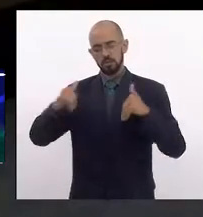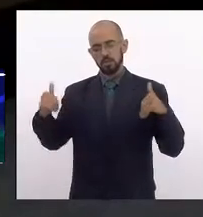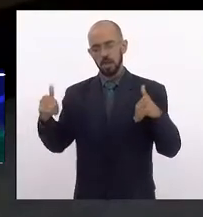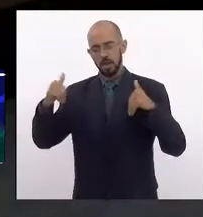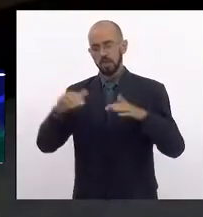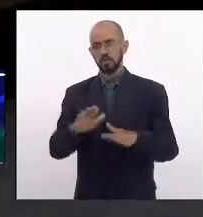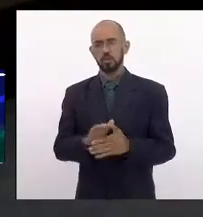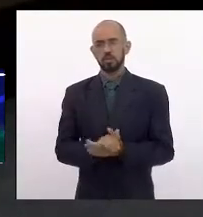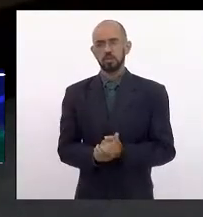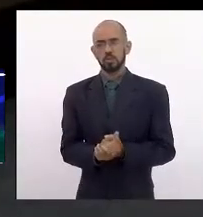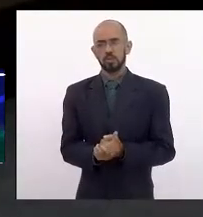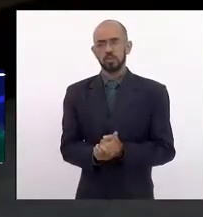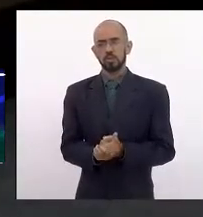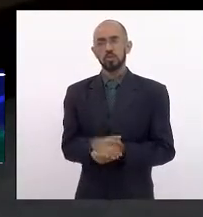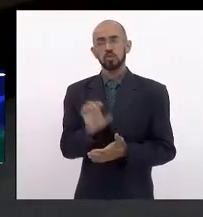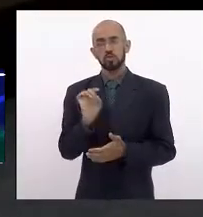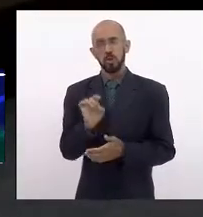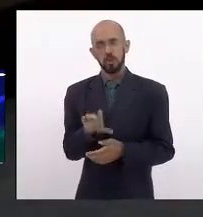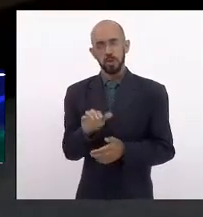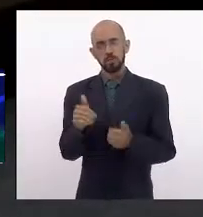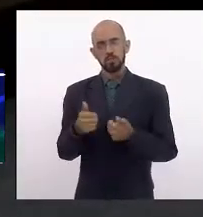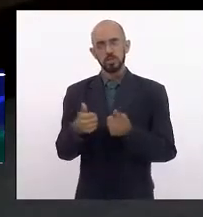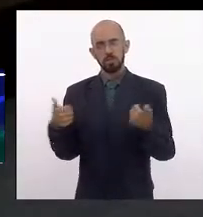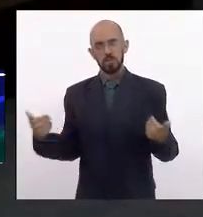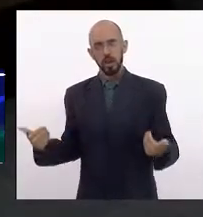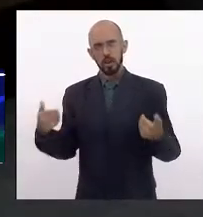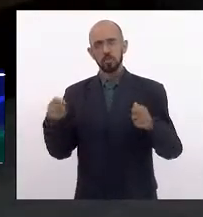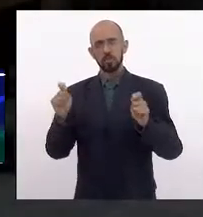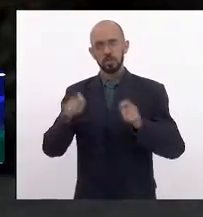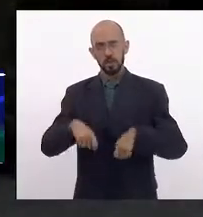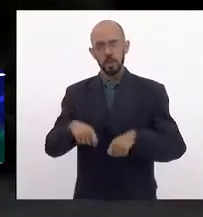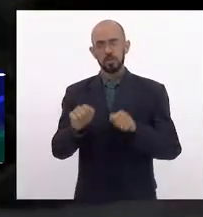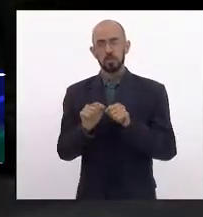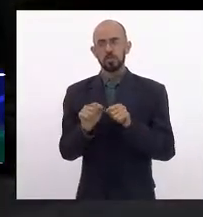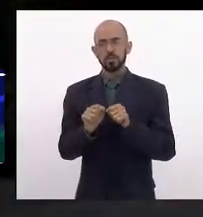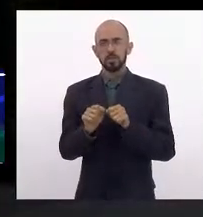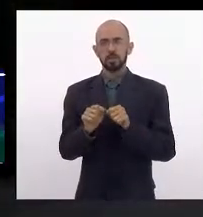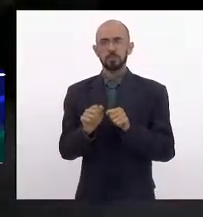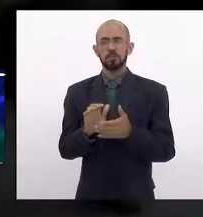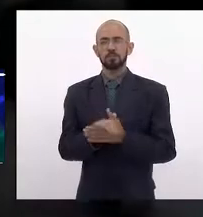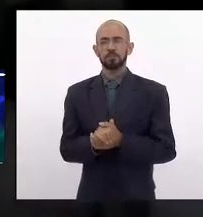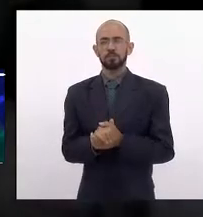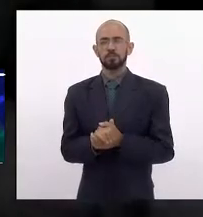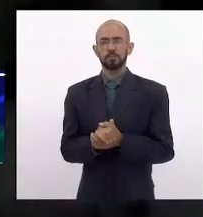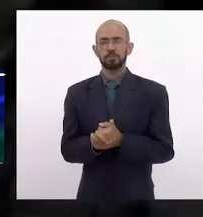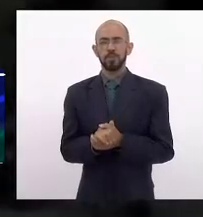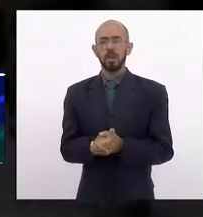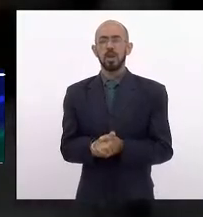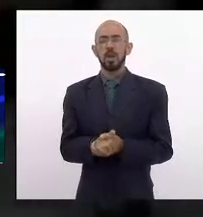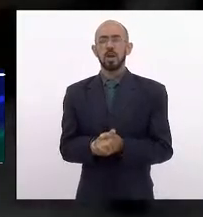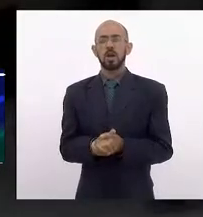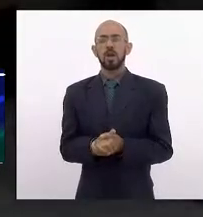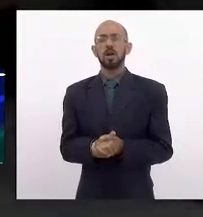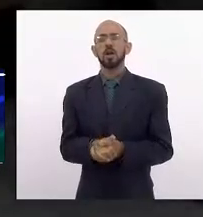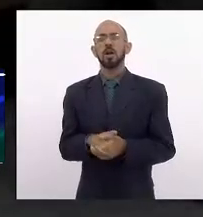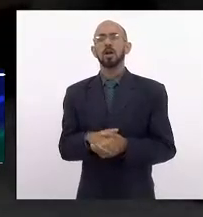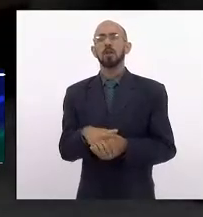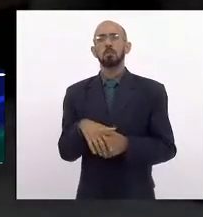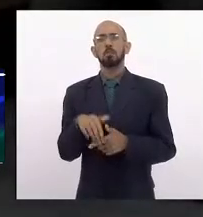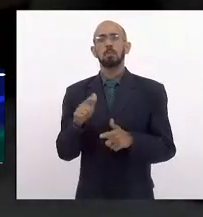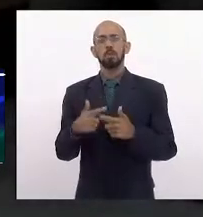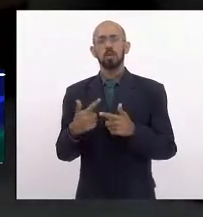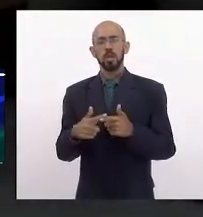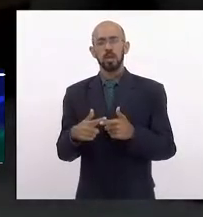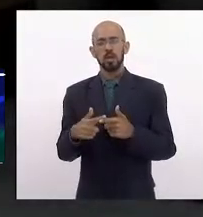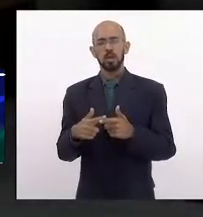edvard usado de forma separada o que podia ser analisado uma vez que os períodos de apuração são